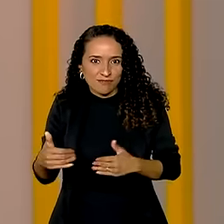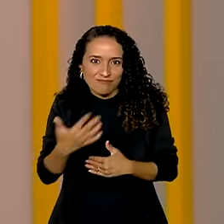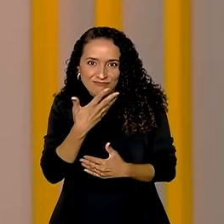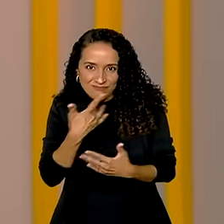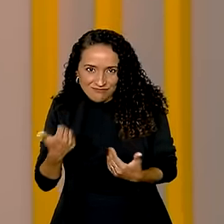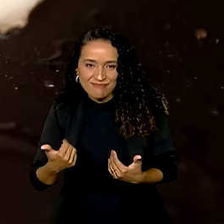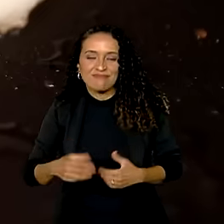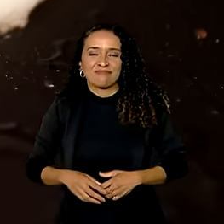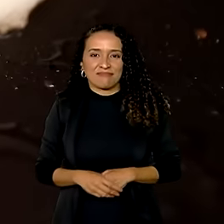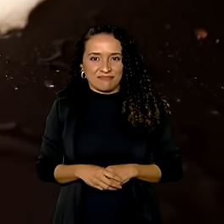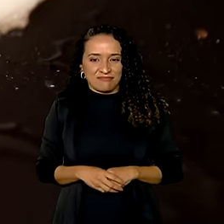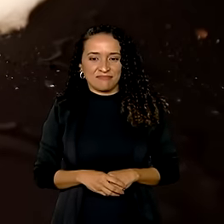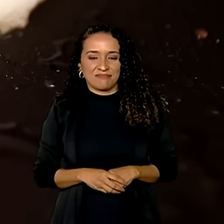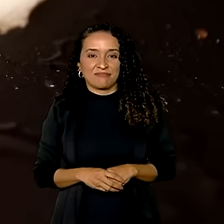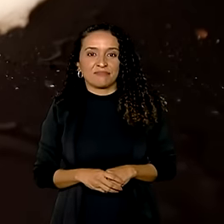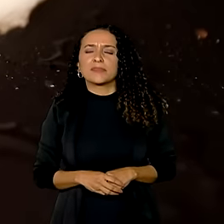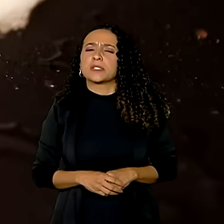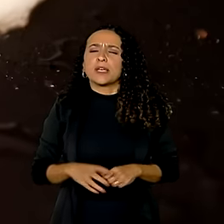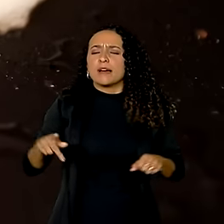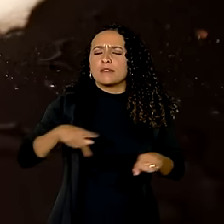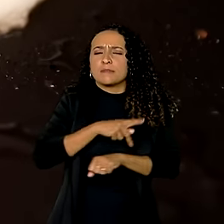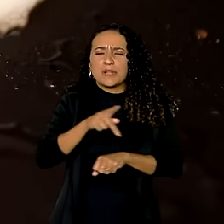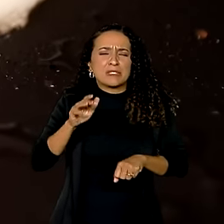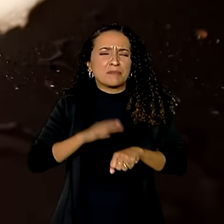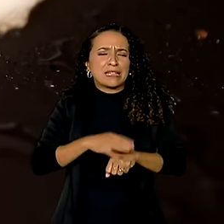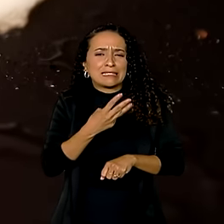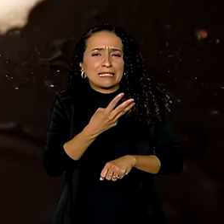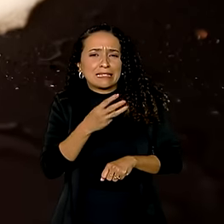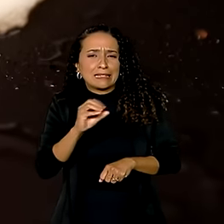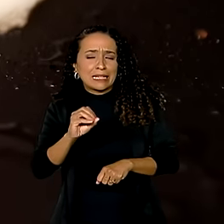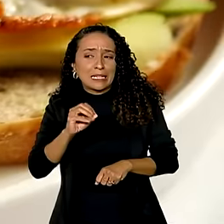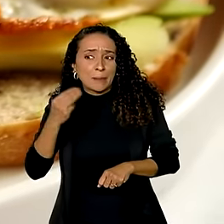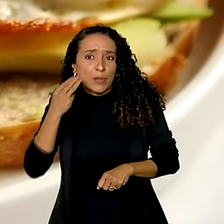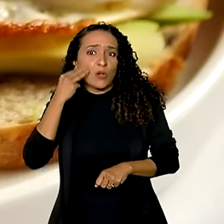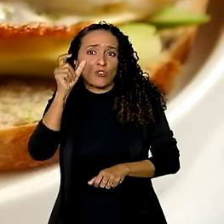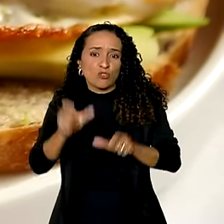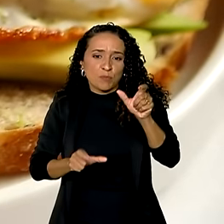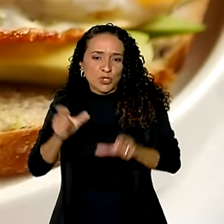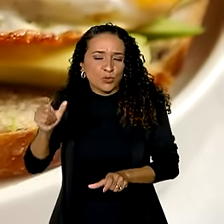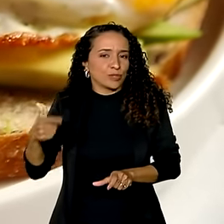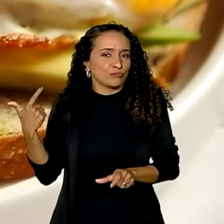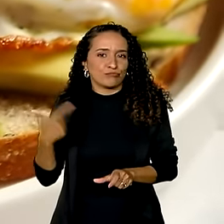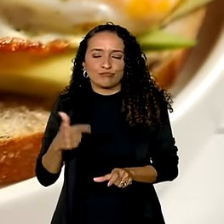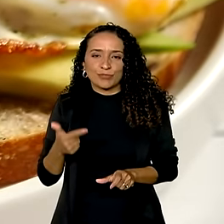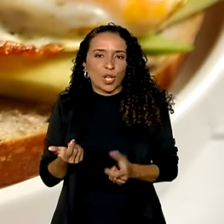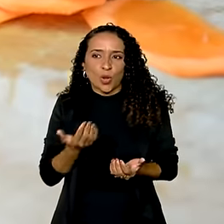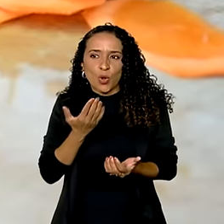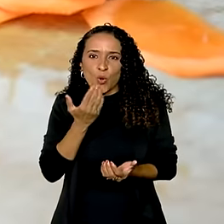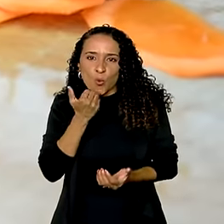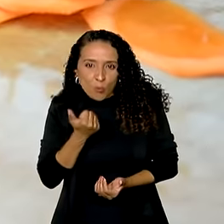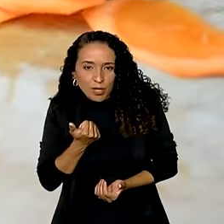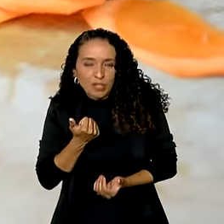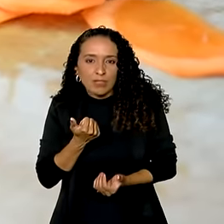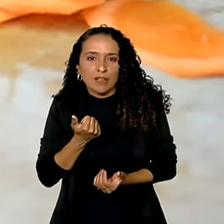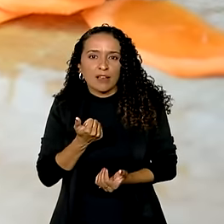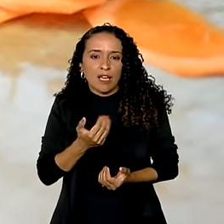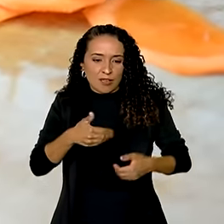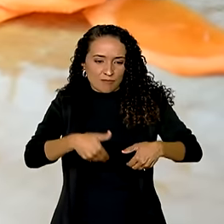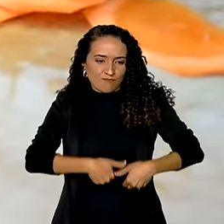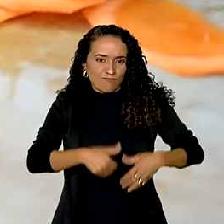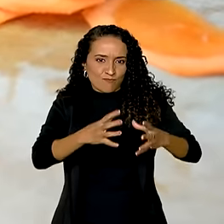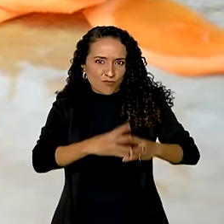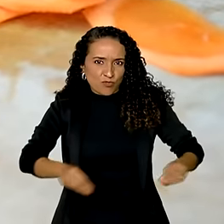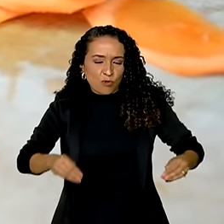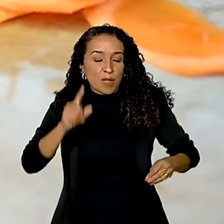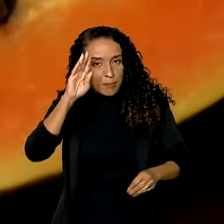básica. Num país onde mais de 30 milhões de pessoas não têm o que comer, acabar com a fome tem que ser